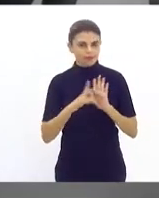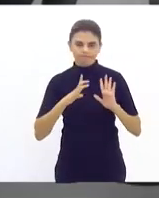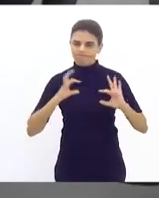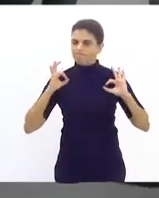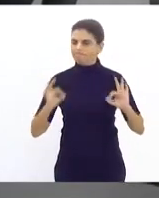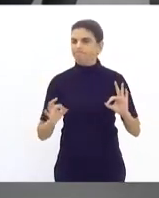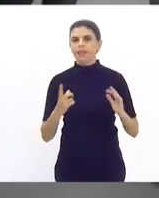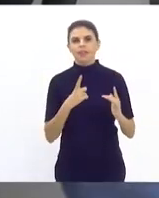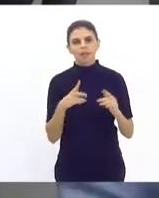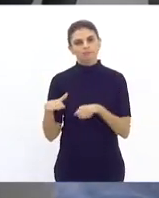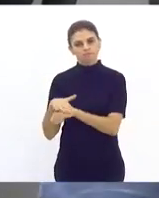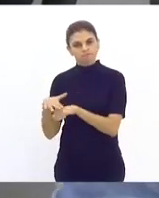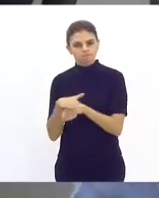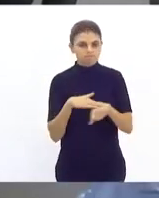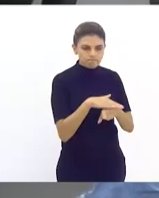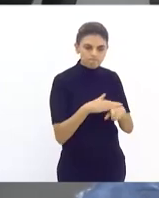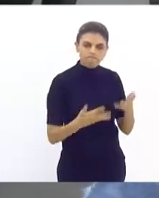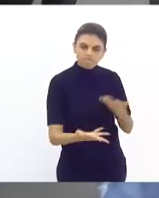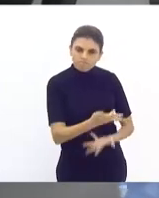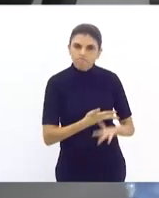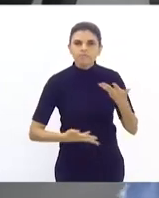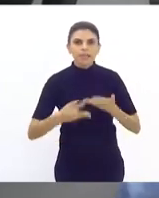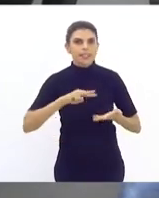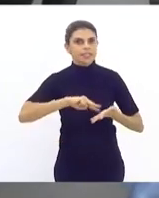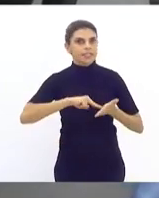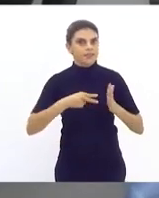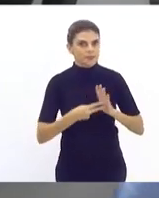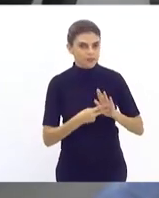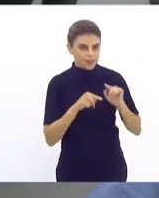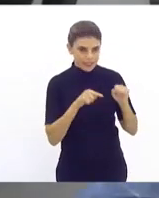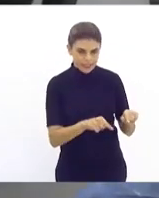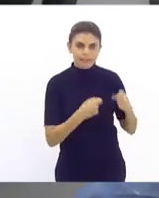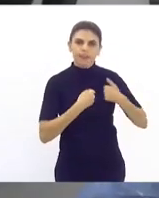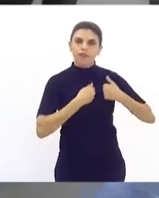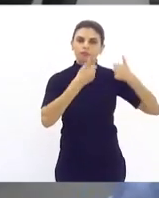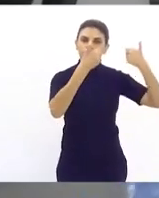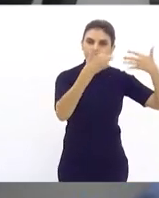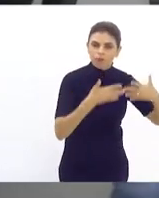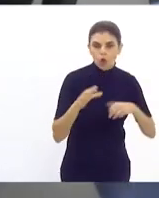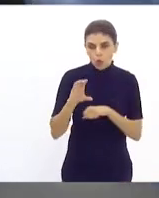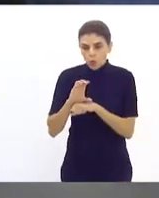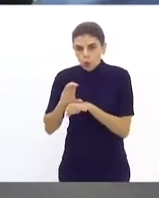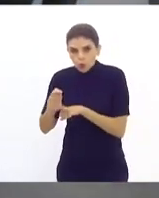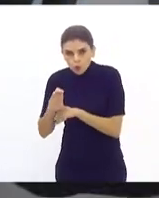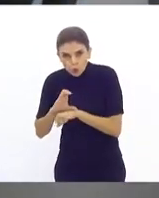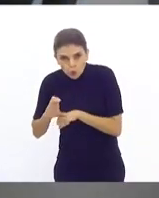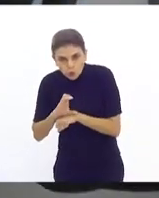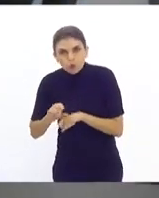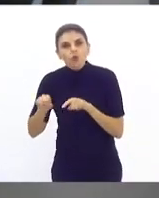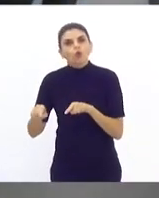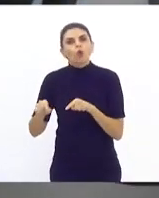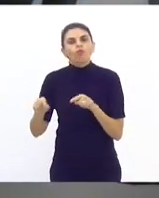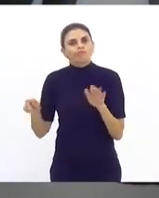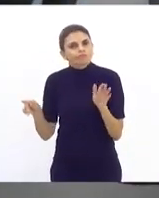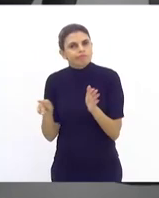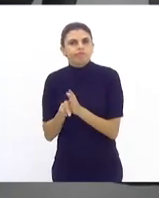está dialogando com a questão da insignificância. Nós estamos falando de construções que são,